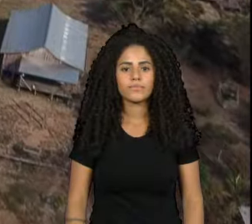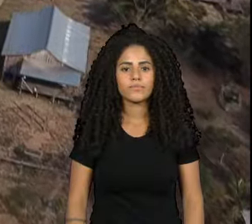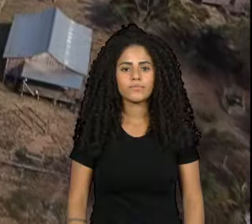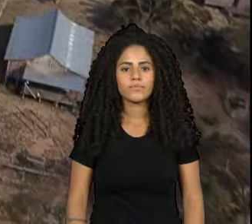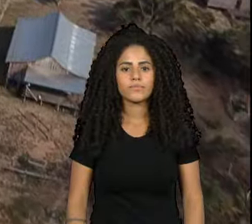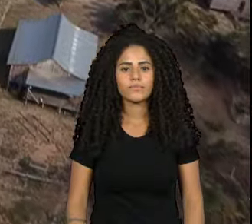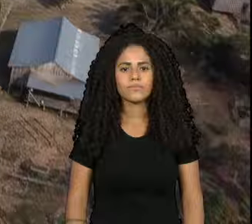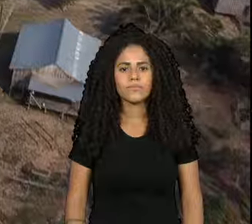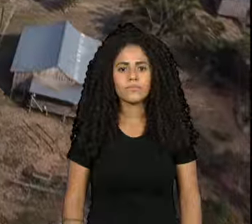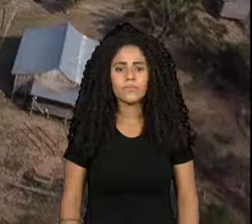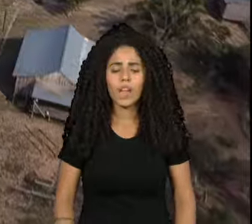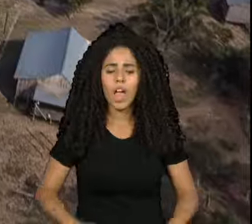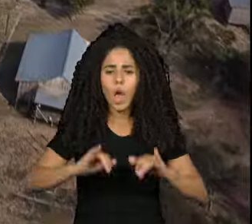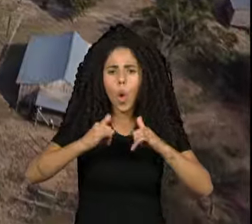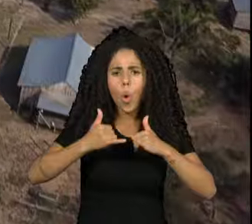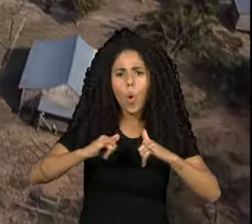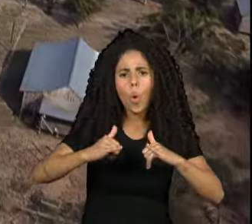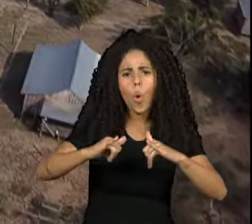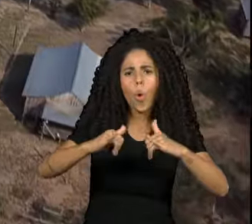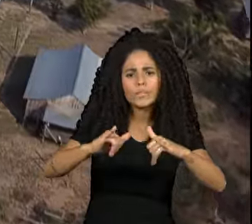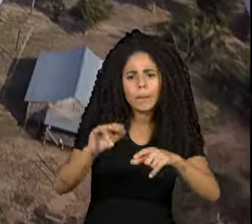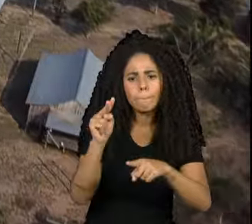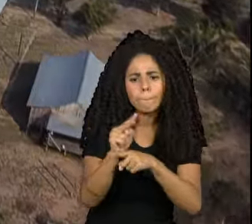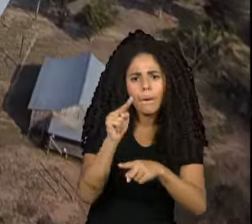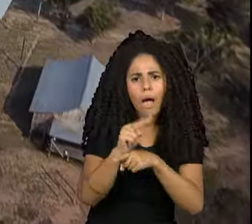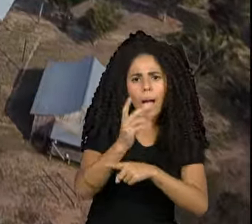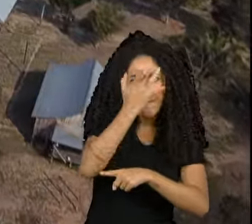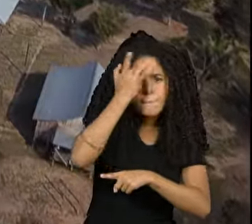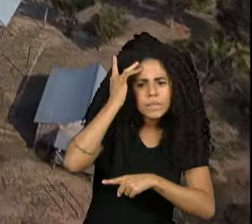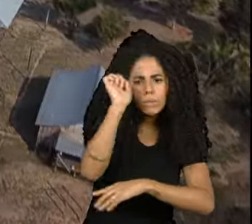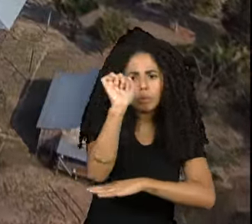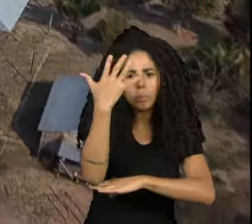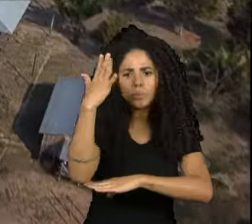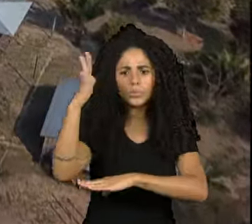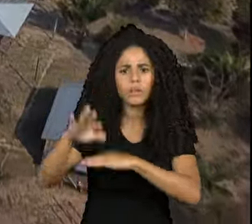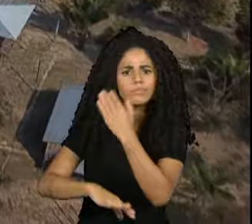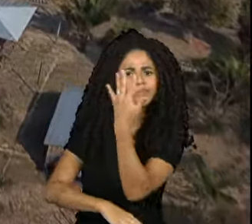Levar luz a quem mantém a floresta em pé.